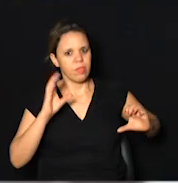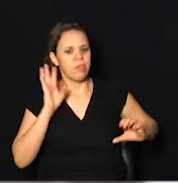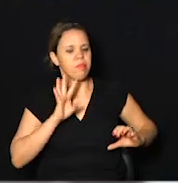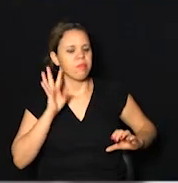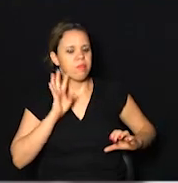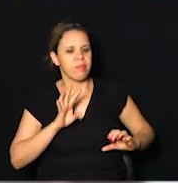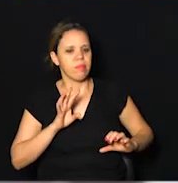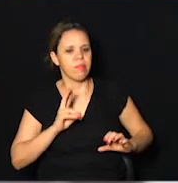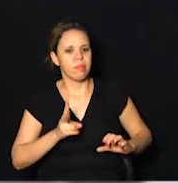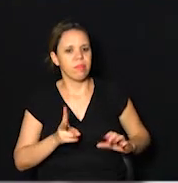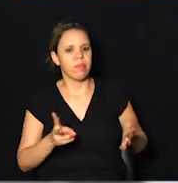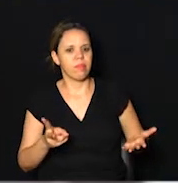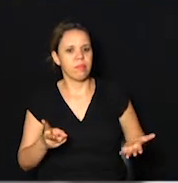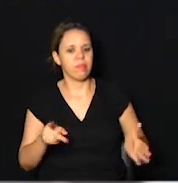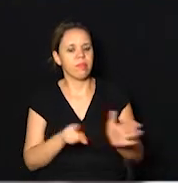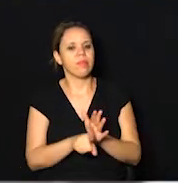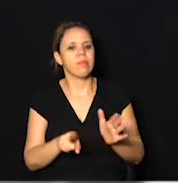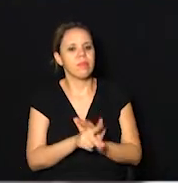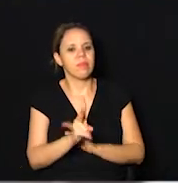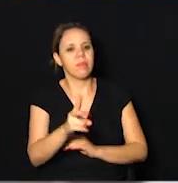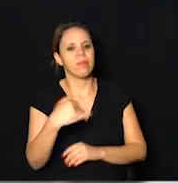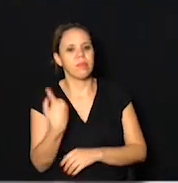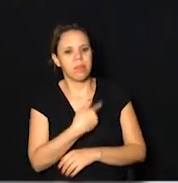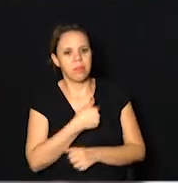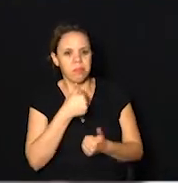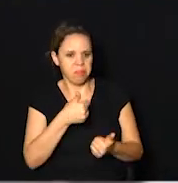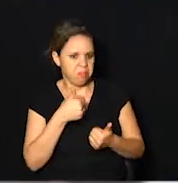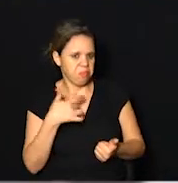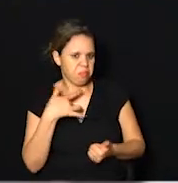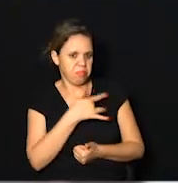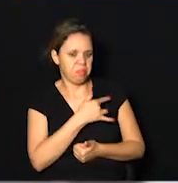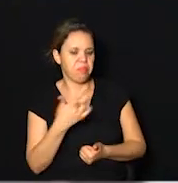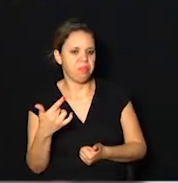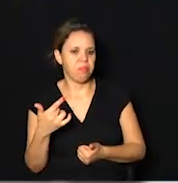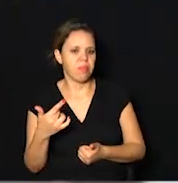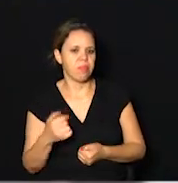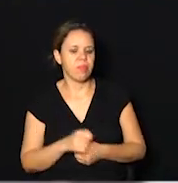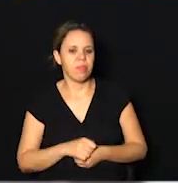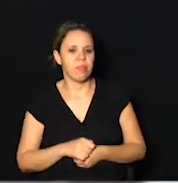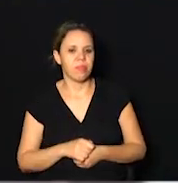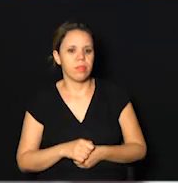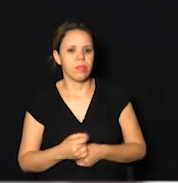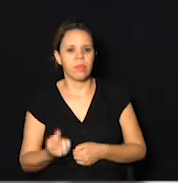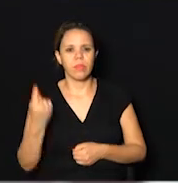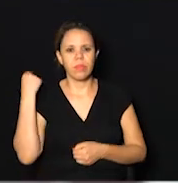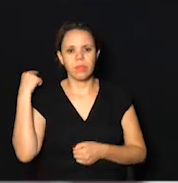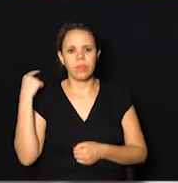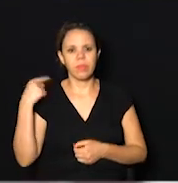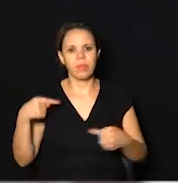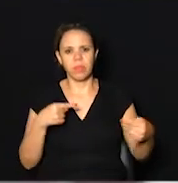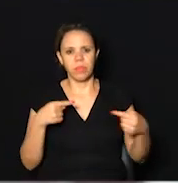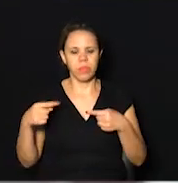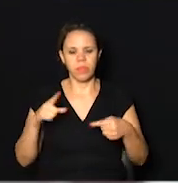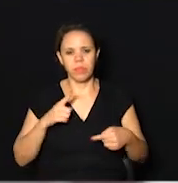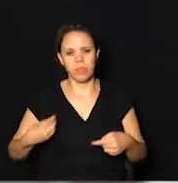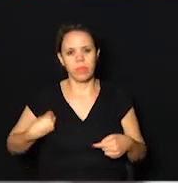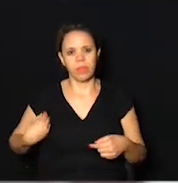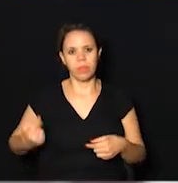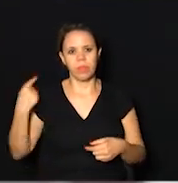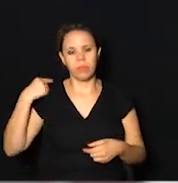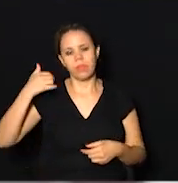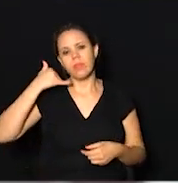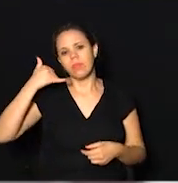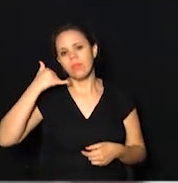é ele tá ele pergunta sempre se a gente está bem até o nesse no último competição que a gente tava